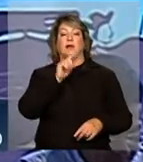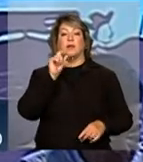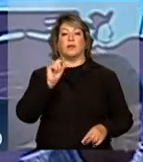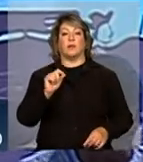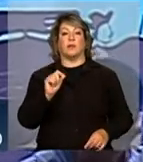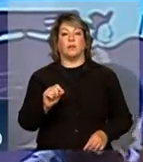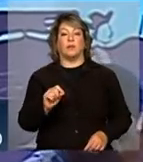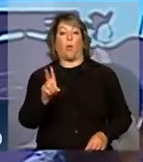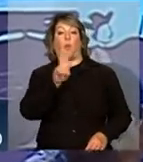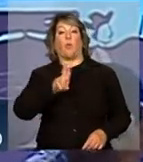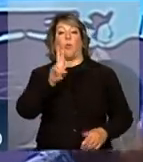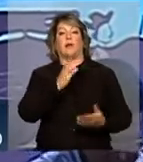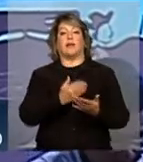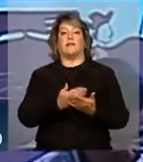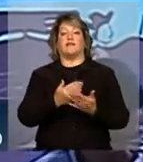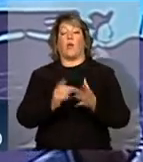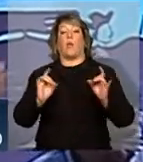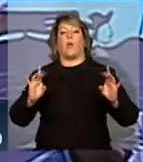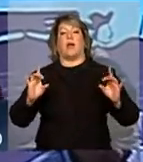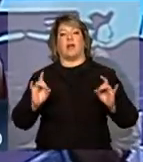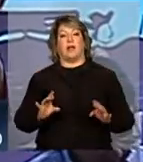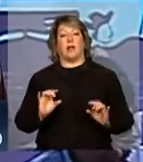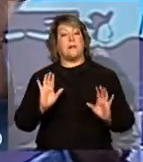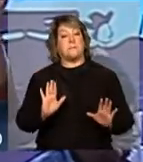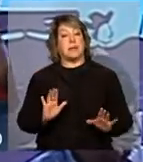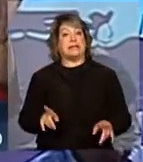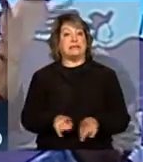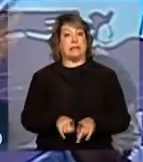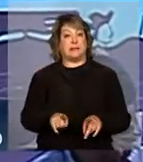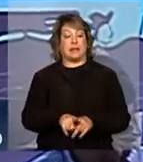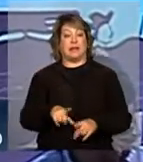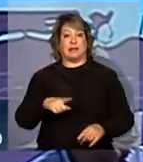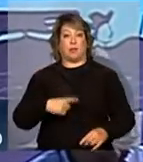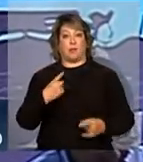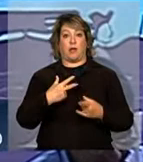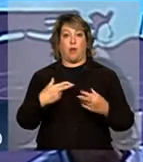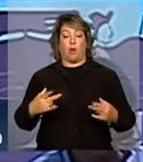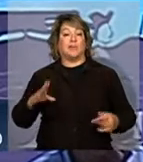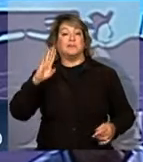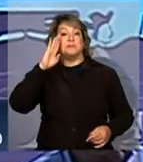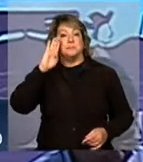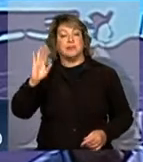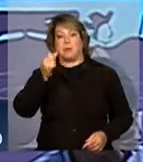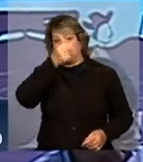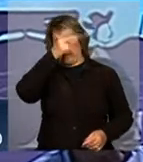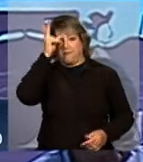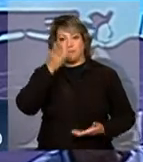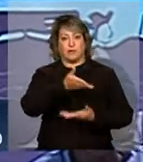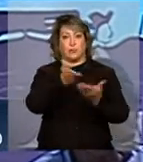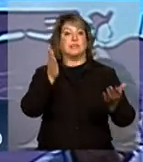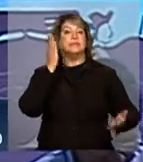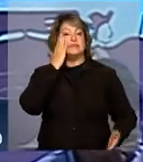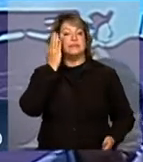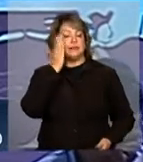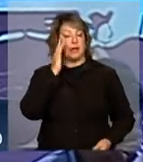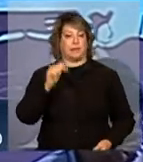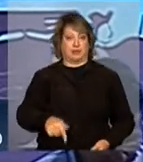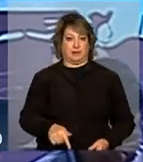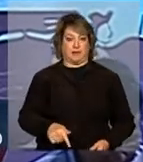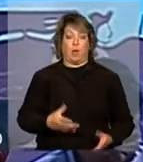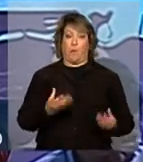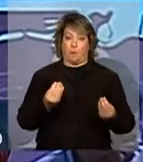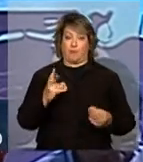à universidade de qualidade. Mas tem uma coisa que é fundamental. Os prefeitos sabem disso.